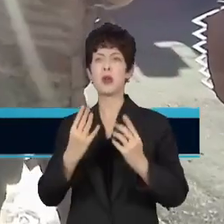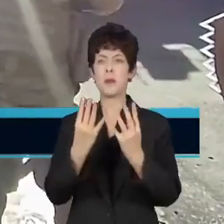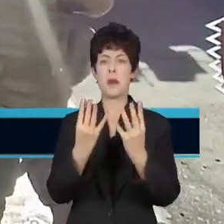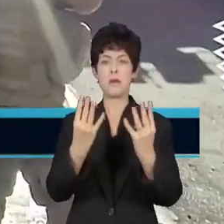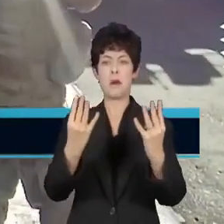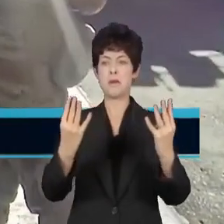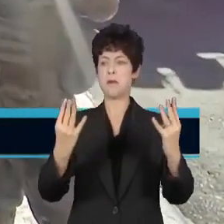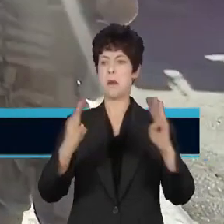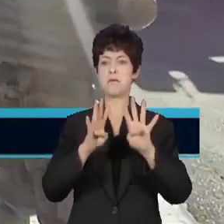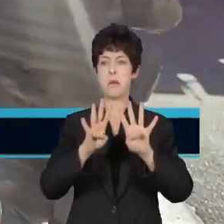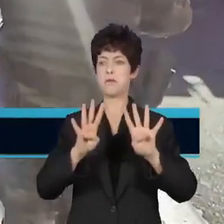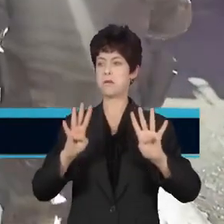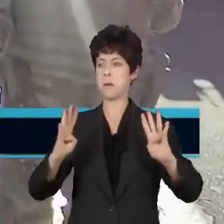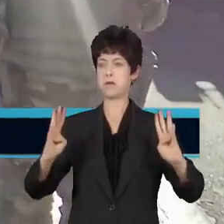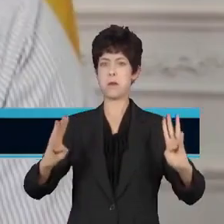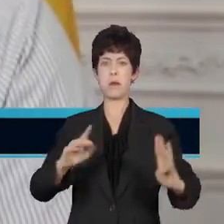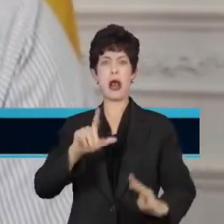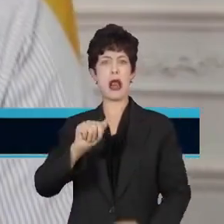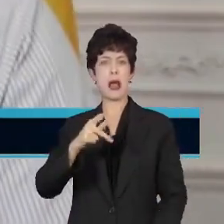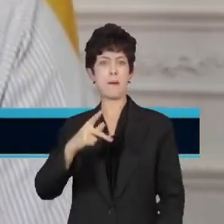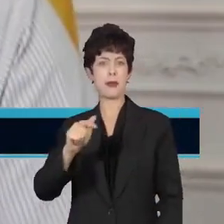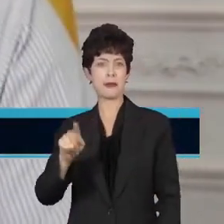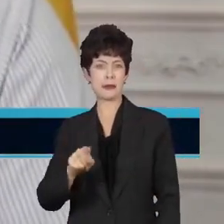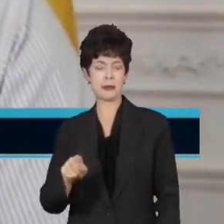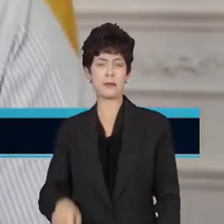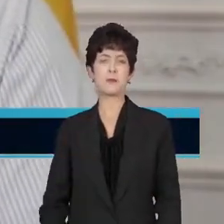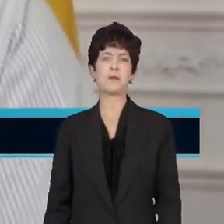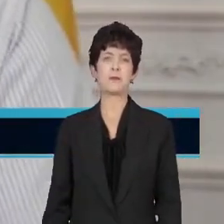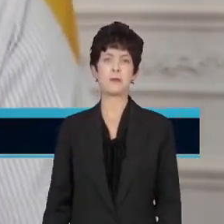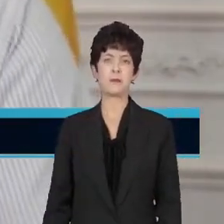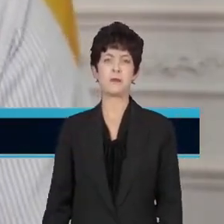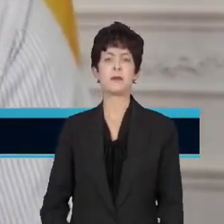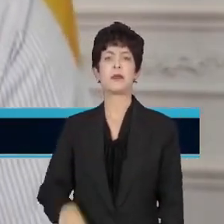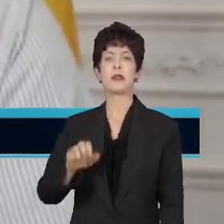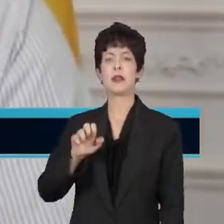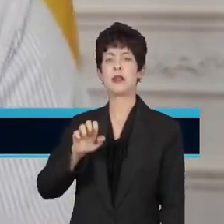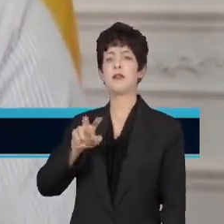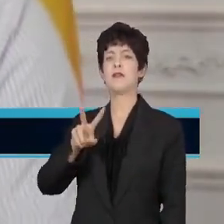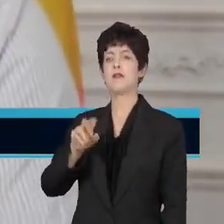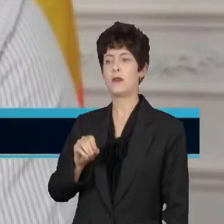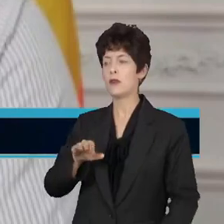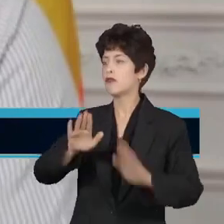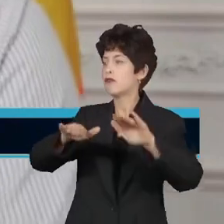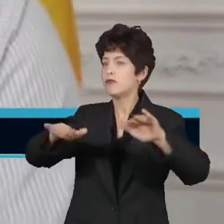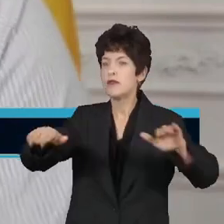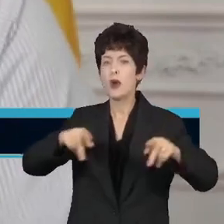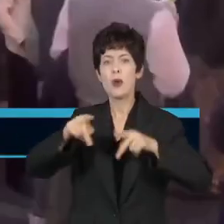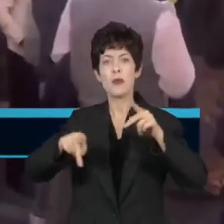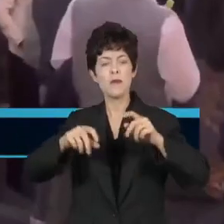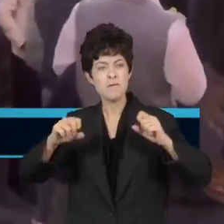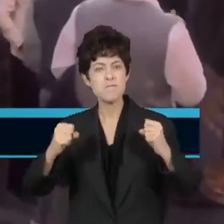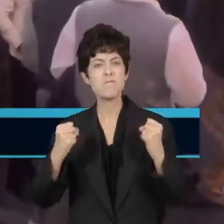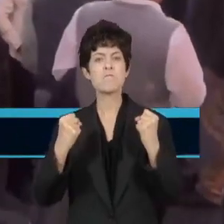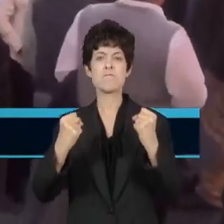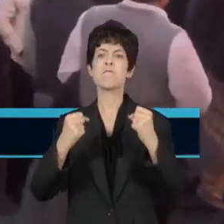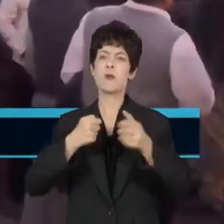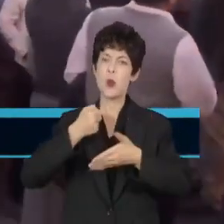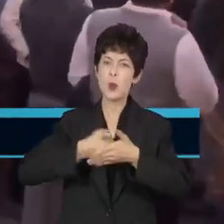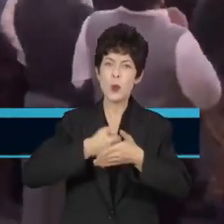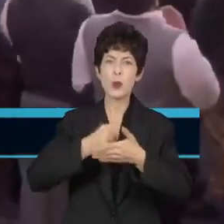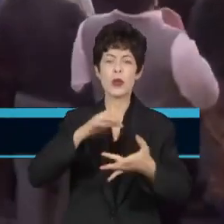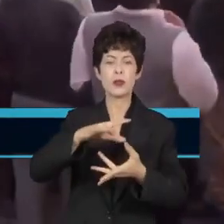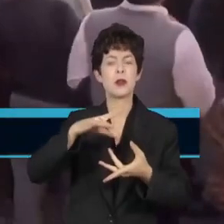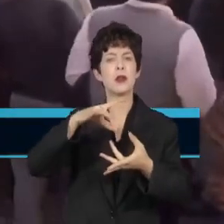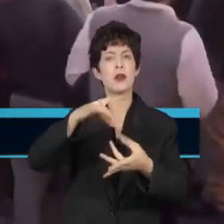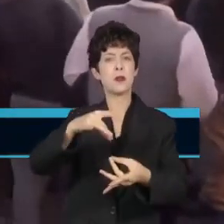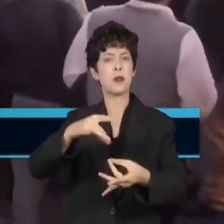centro político de La Paz. O ex-presidente Evo Morales conclamou a população para defender a democracia diante